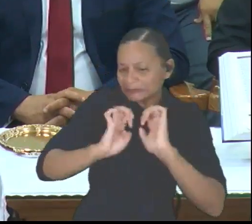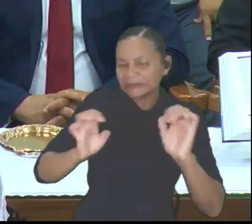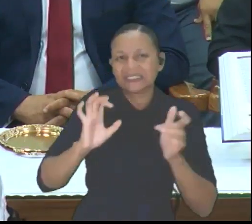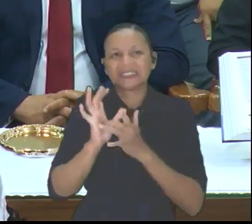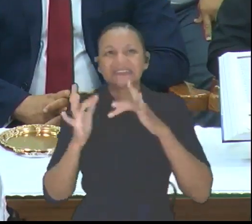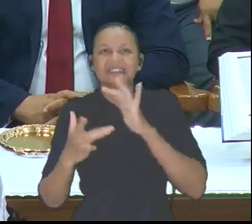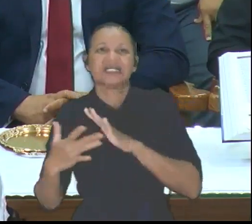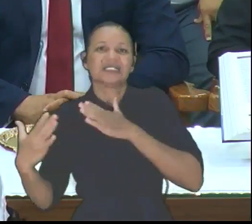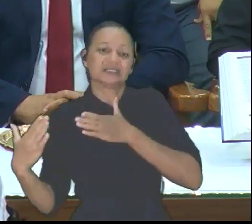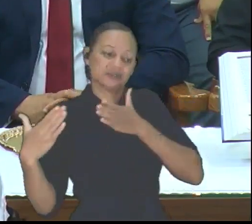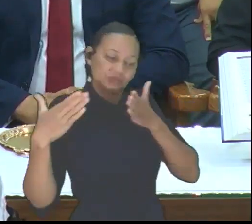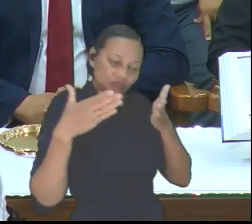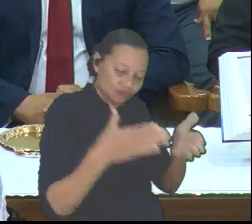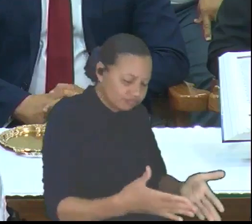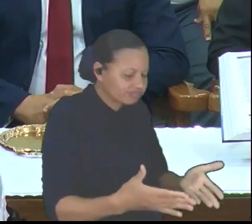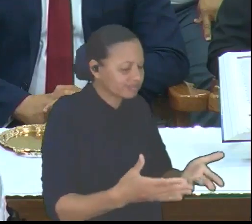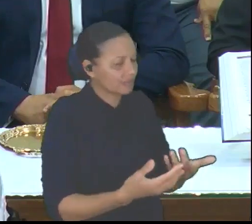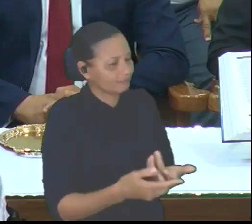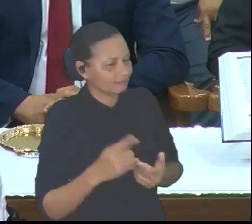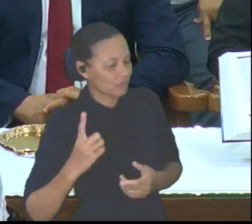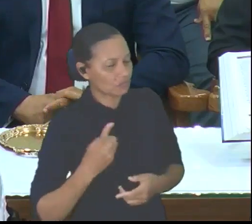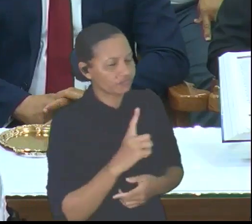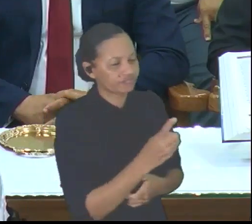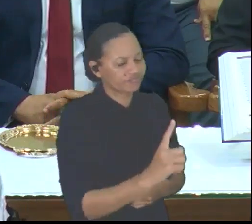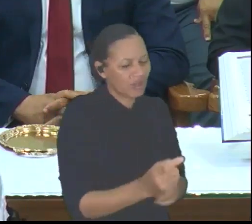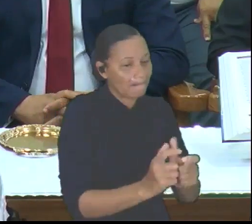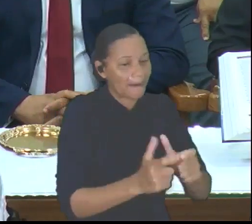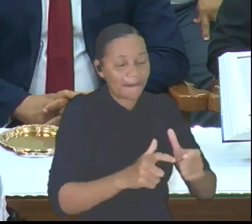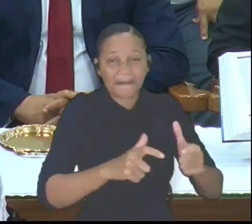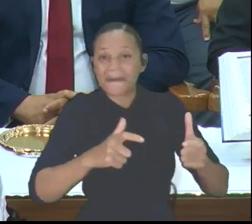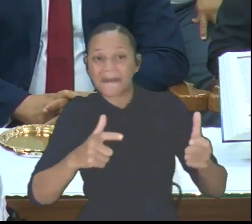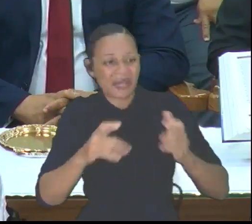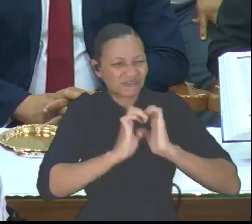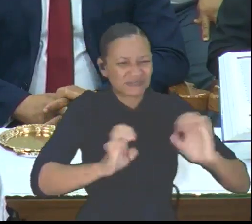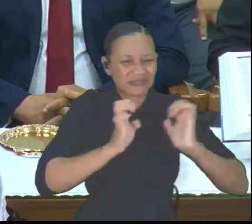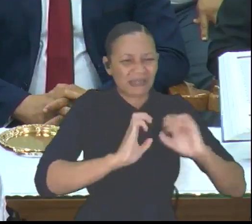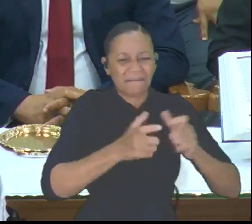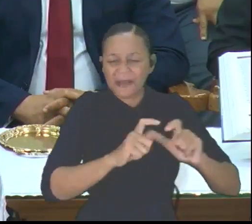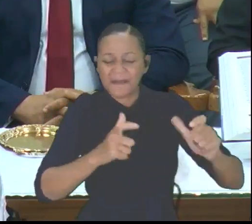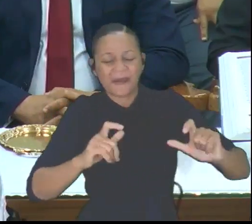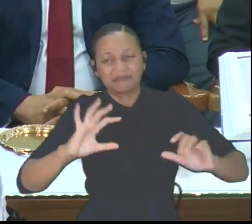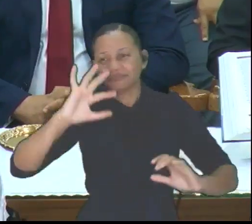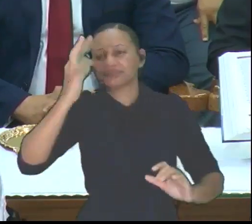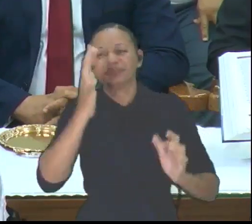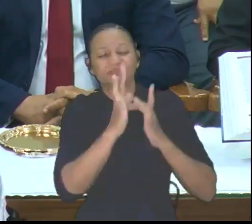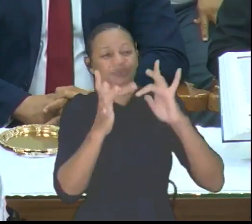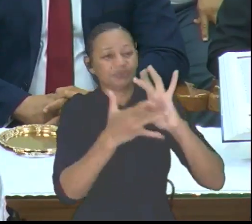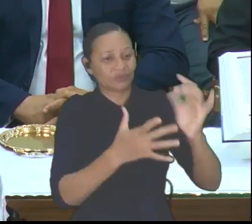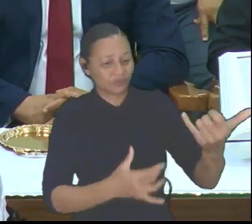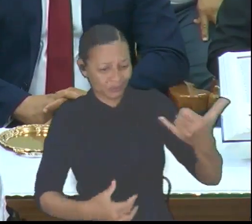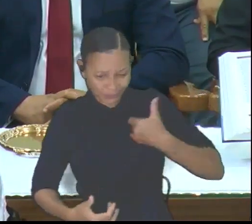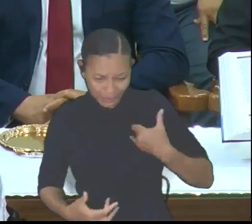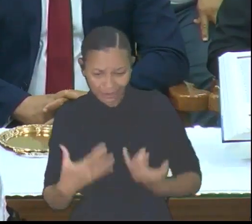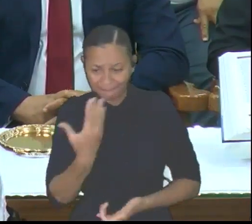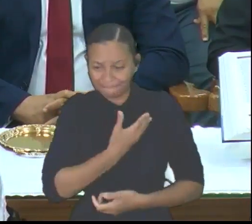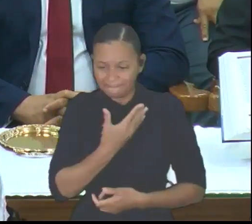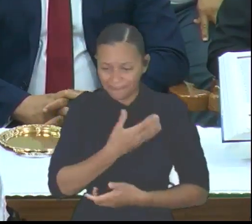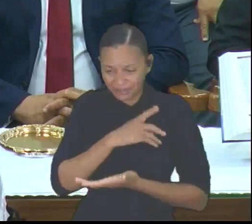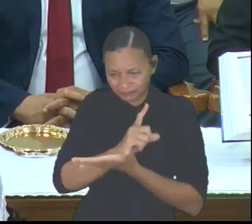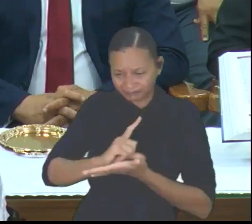Jesus vai para lá, e ali o evangelho começa a crescer. E de repente Jesus é informado de que seu amigo